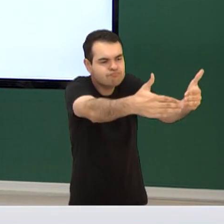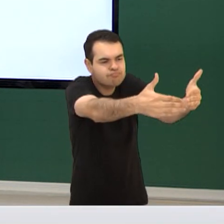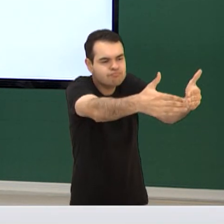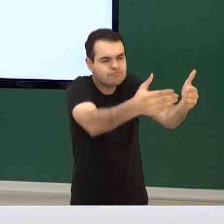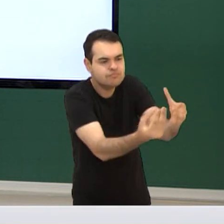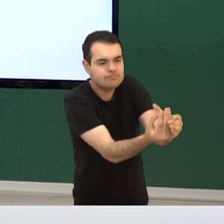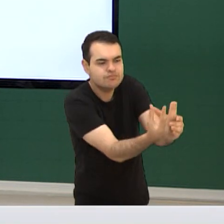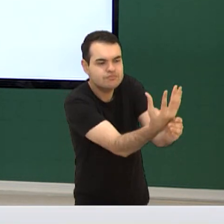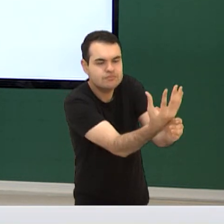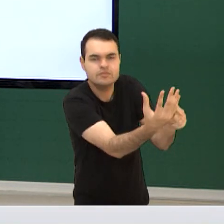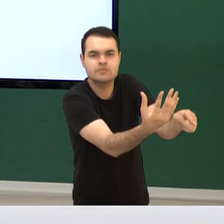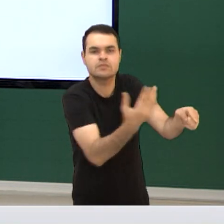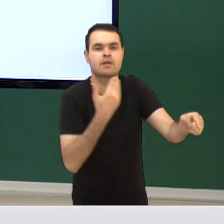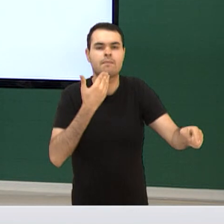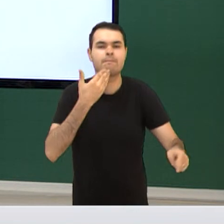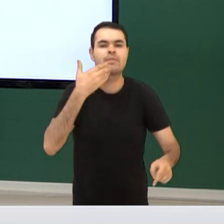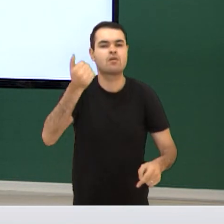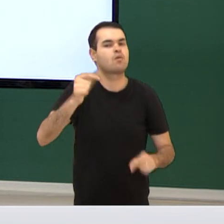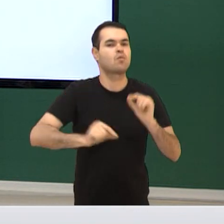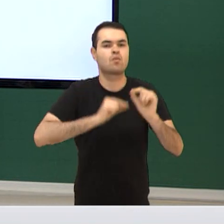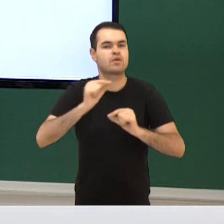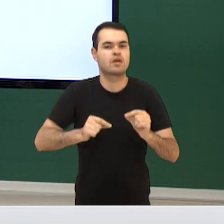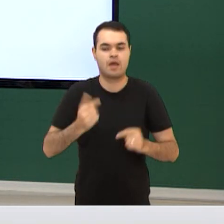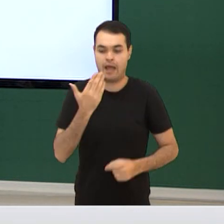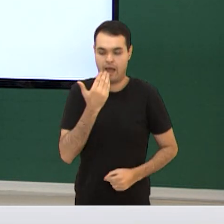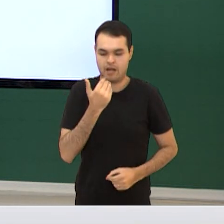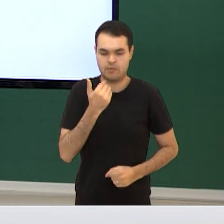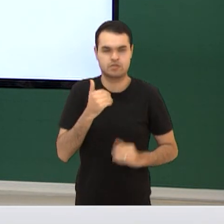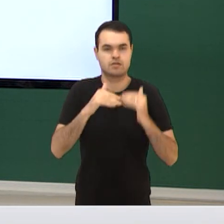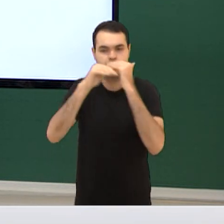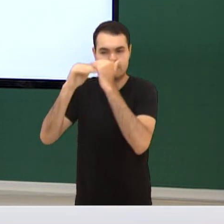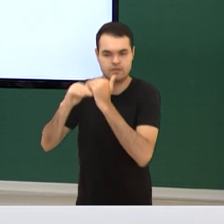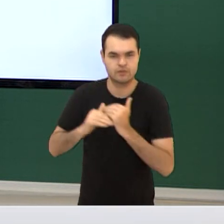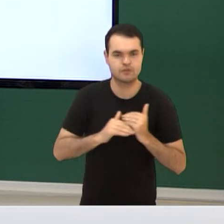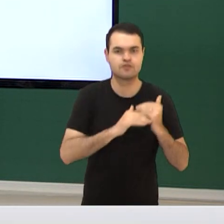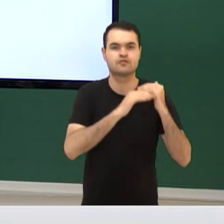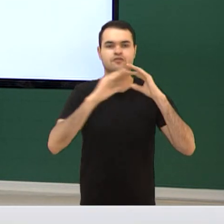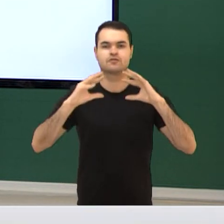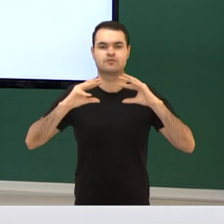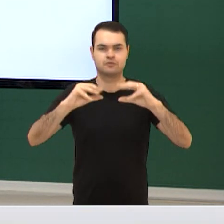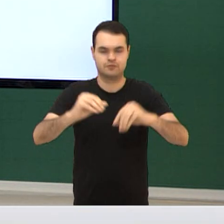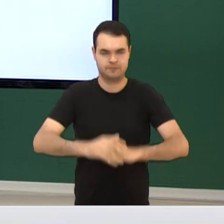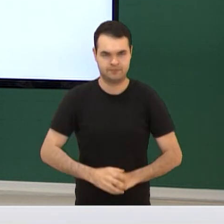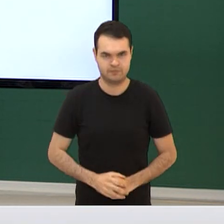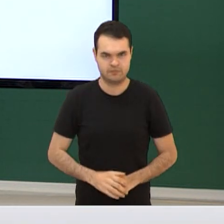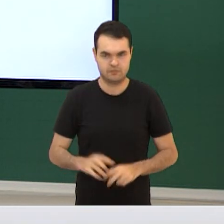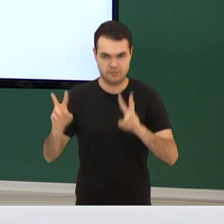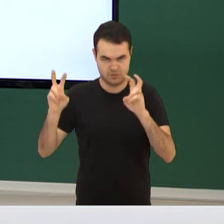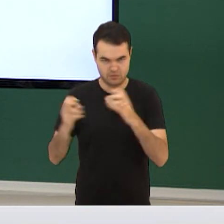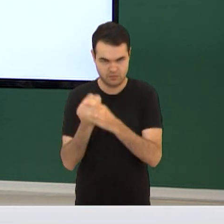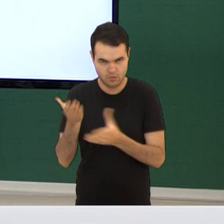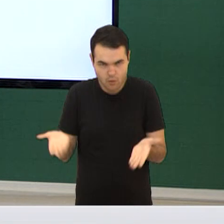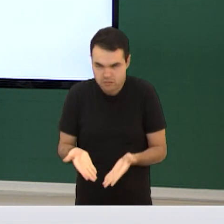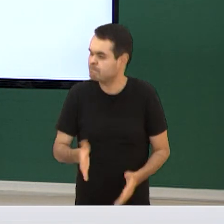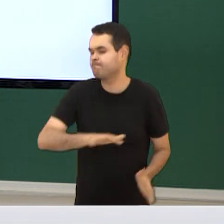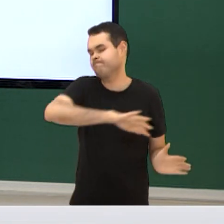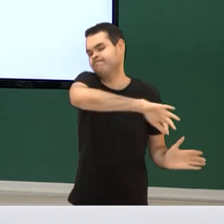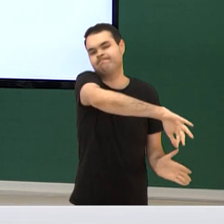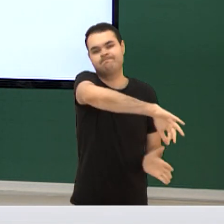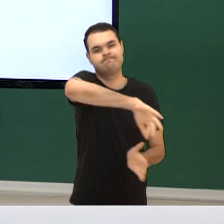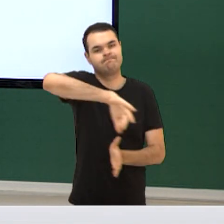né? Melhora a nossa alimentação, equilibra tudo. Muito bom. Mas o nosso assunto não é planta hoje. O